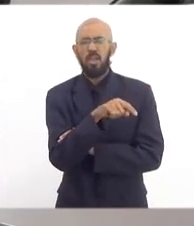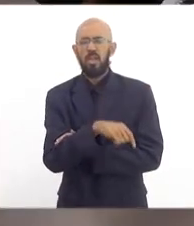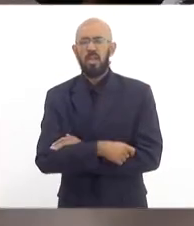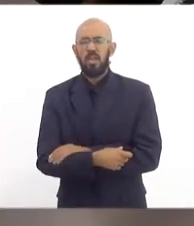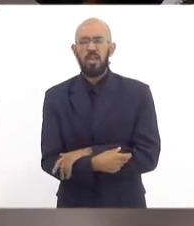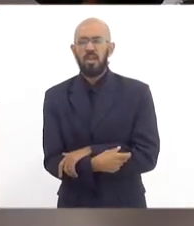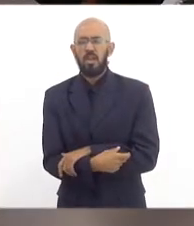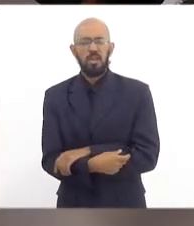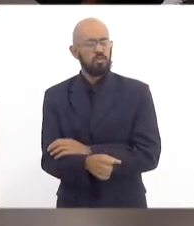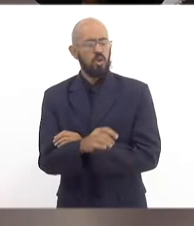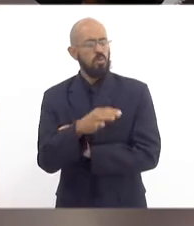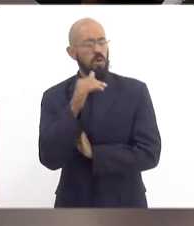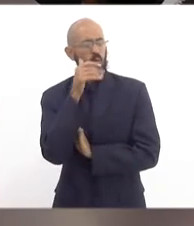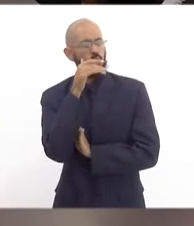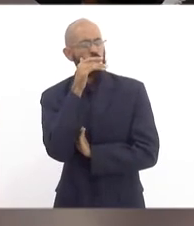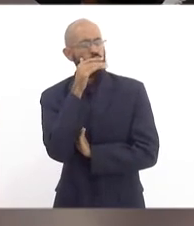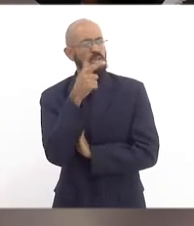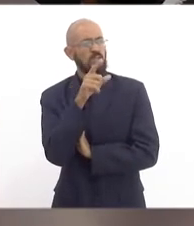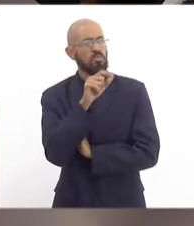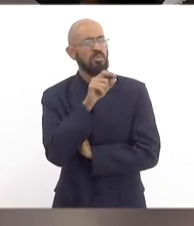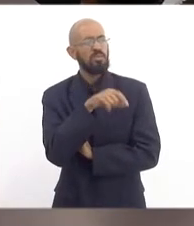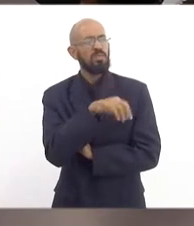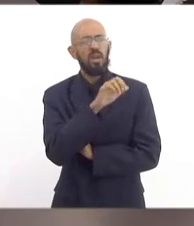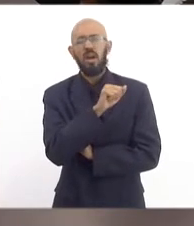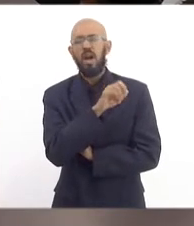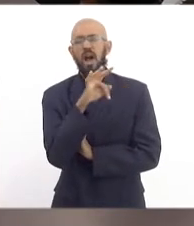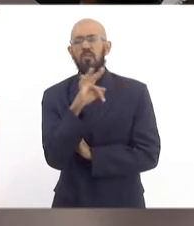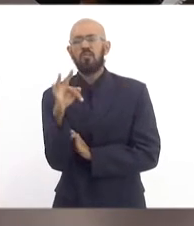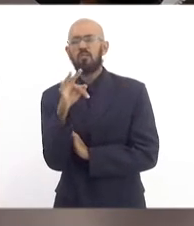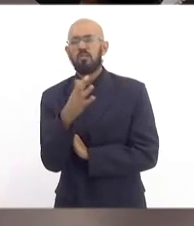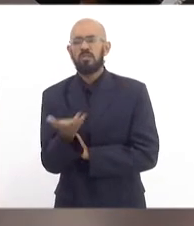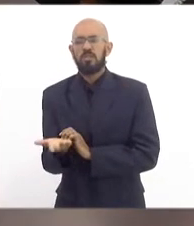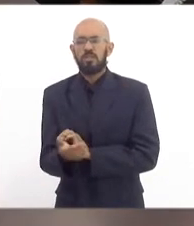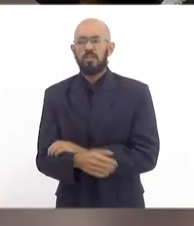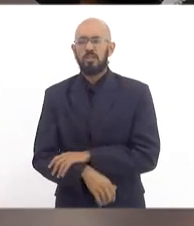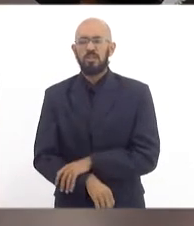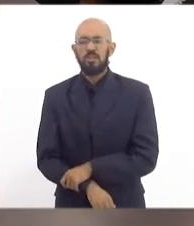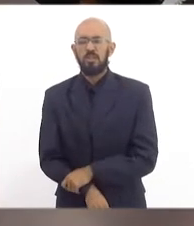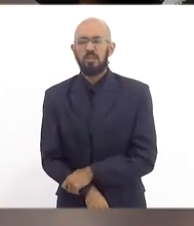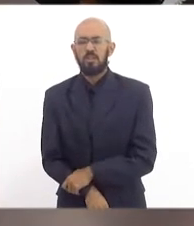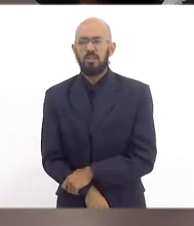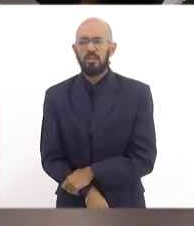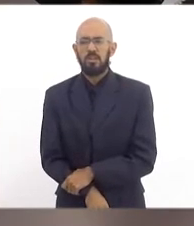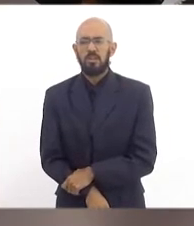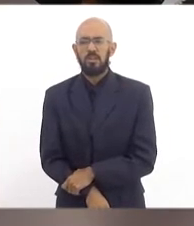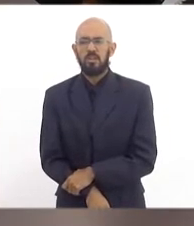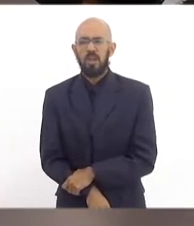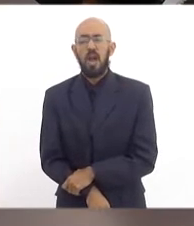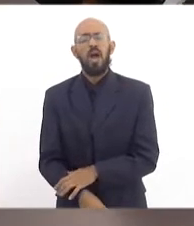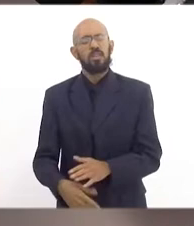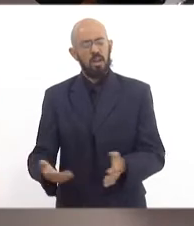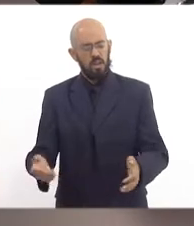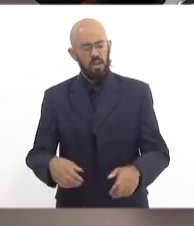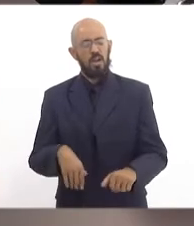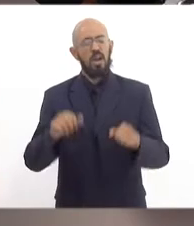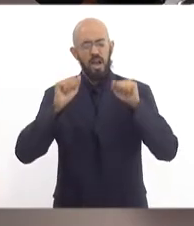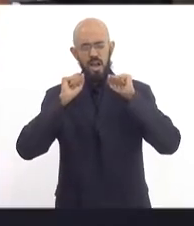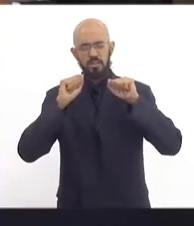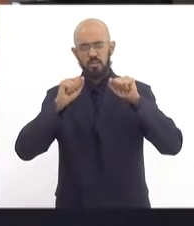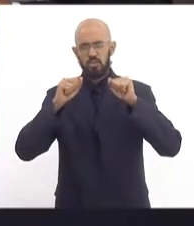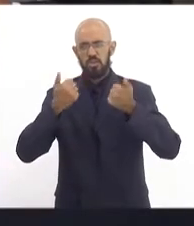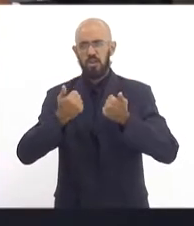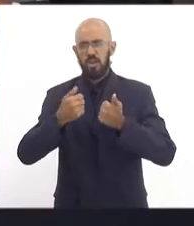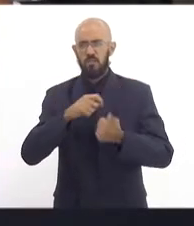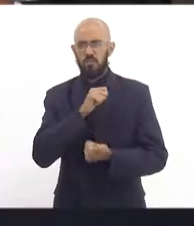é só curiosidade cu e depois é aquele Assessoria fiscal é